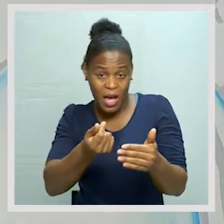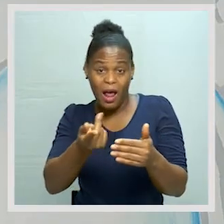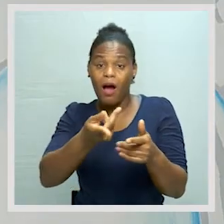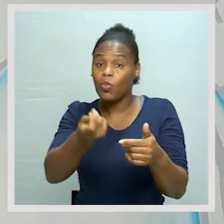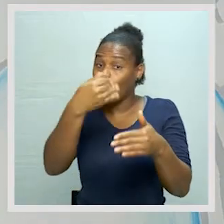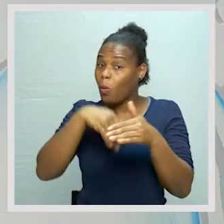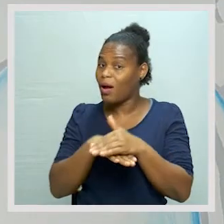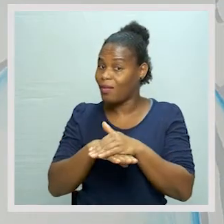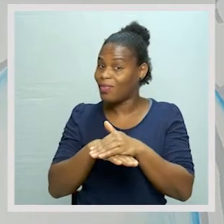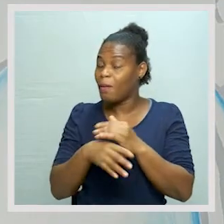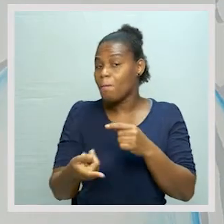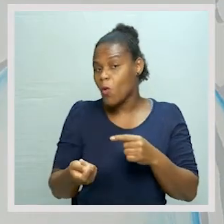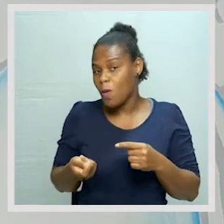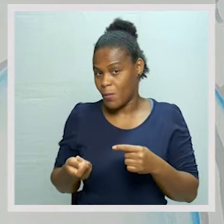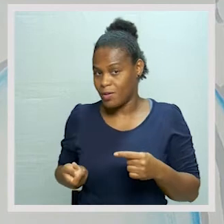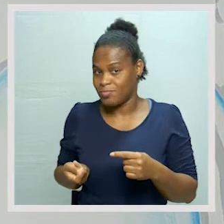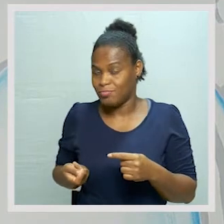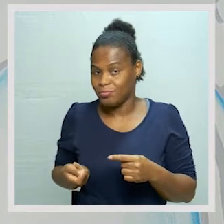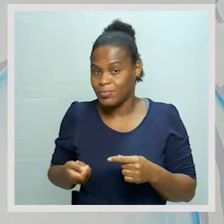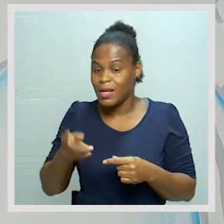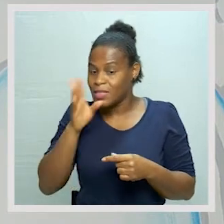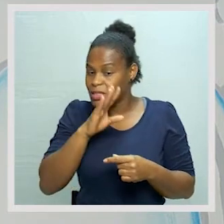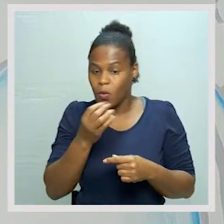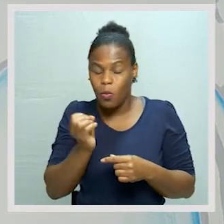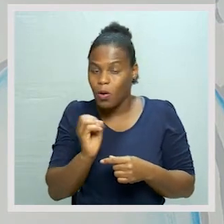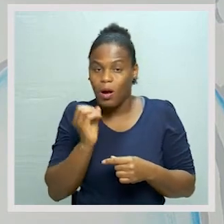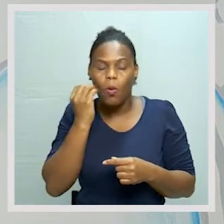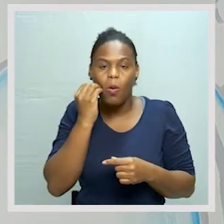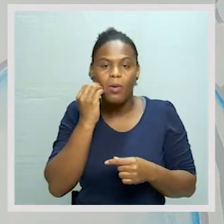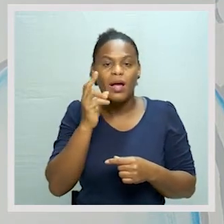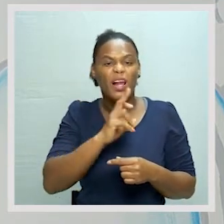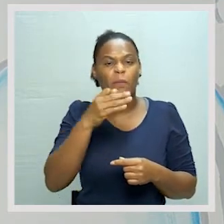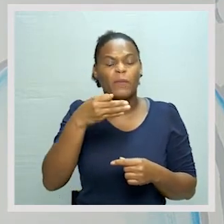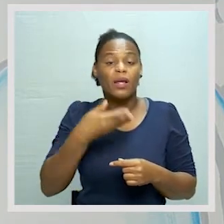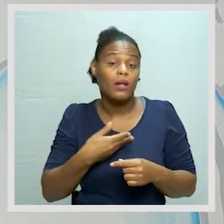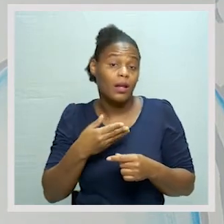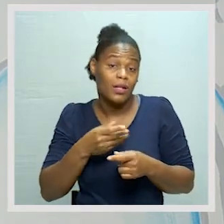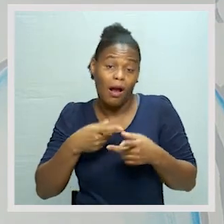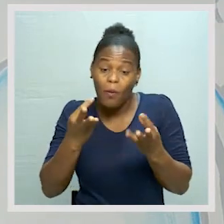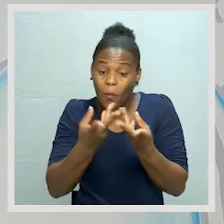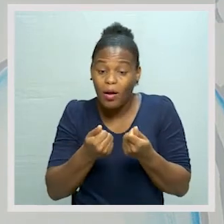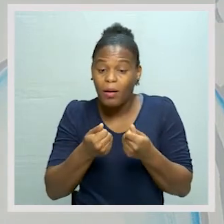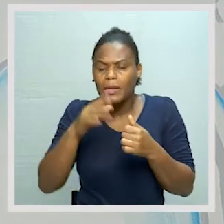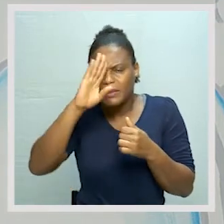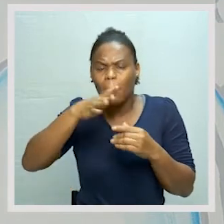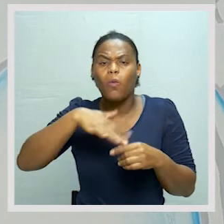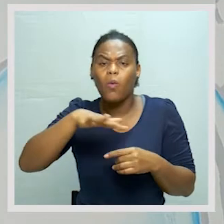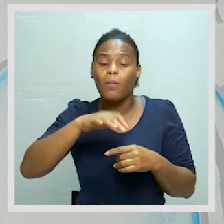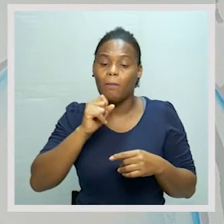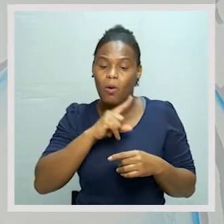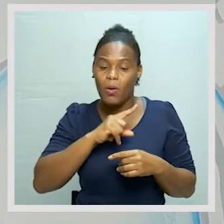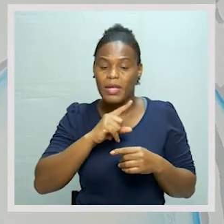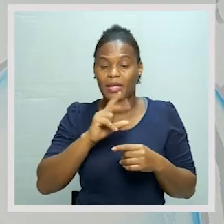temos a origem do rendimento pessoal disponível para calcular, mas temos os destinos, podemos obter o rendimento